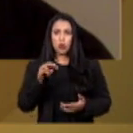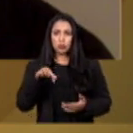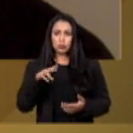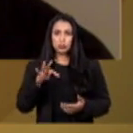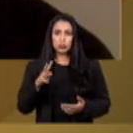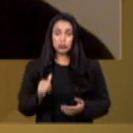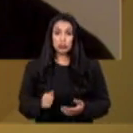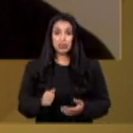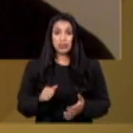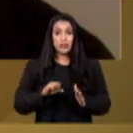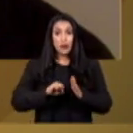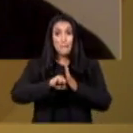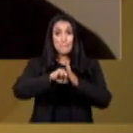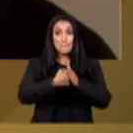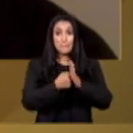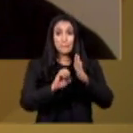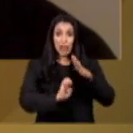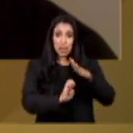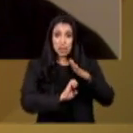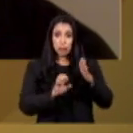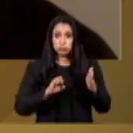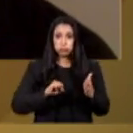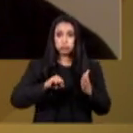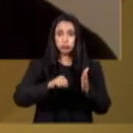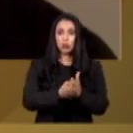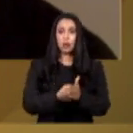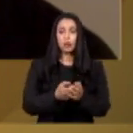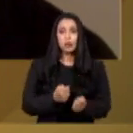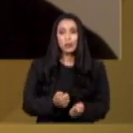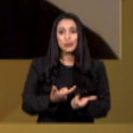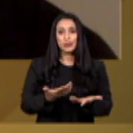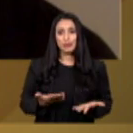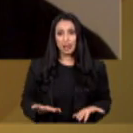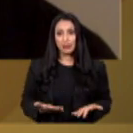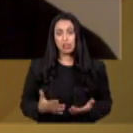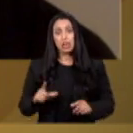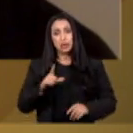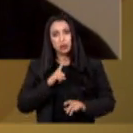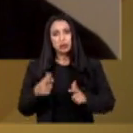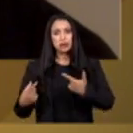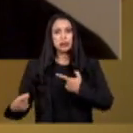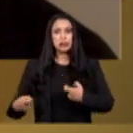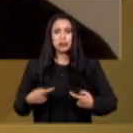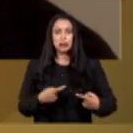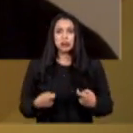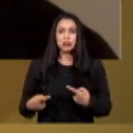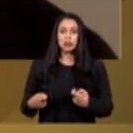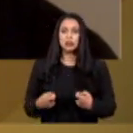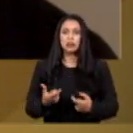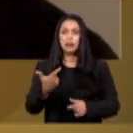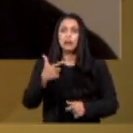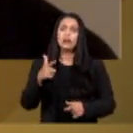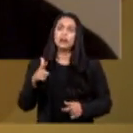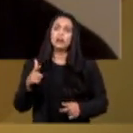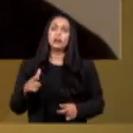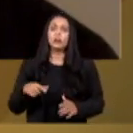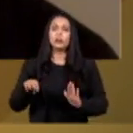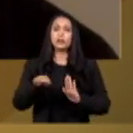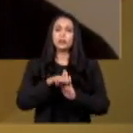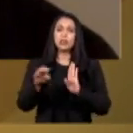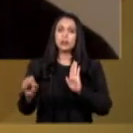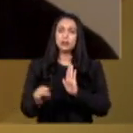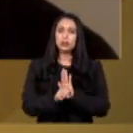aplicar desbloqueados e se curtindo bastante é tratado em última das